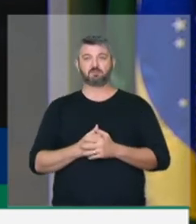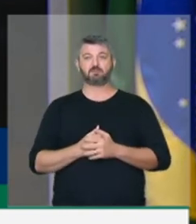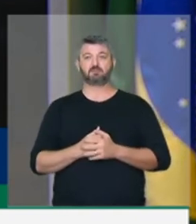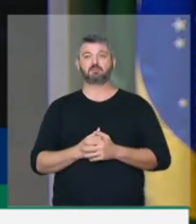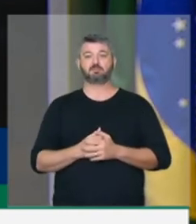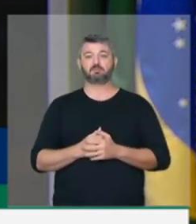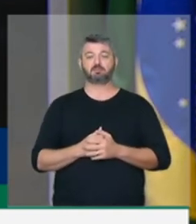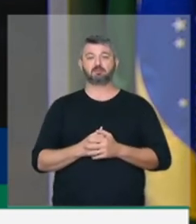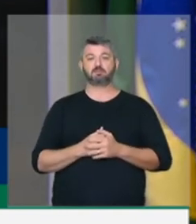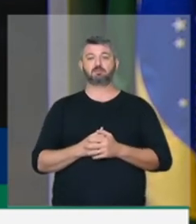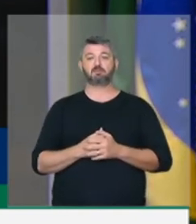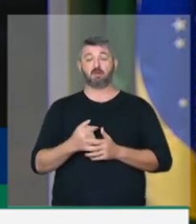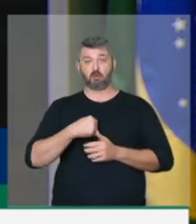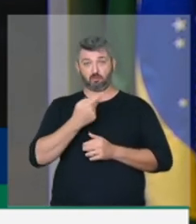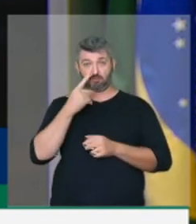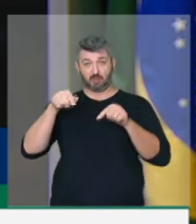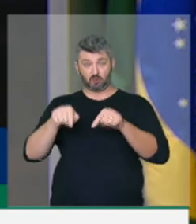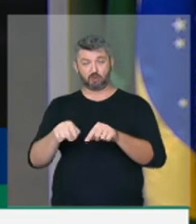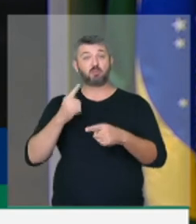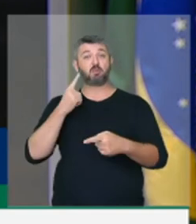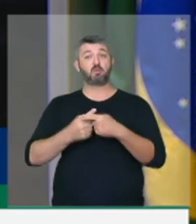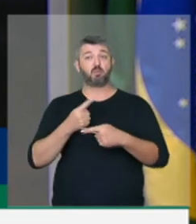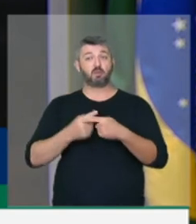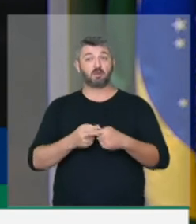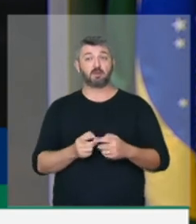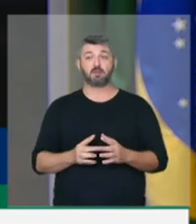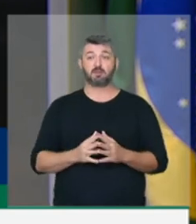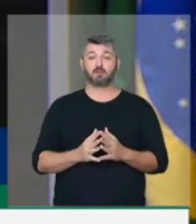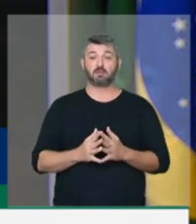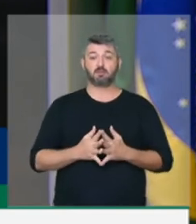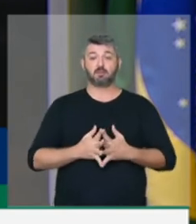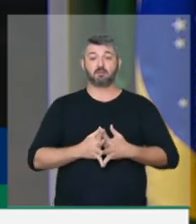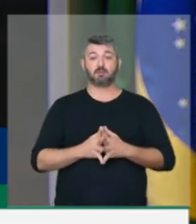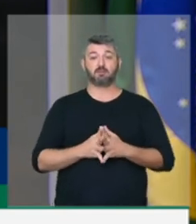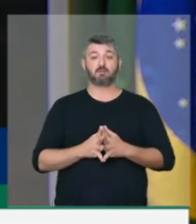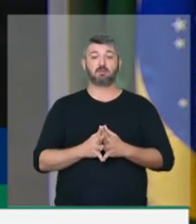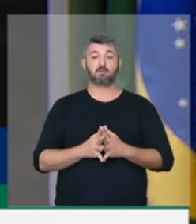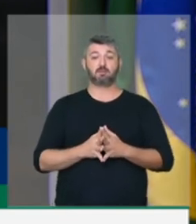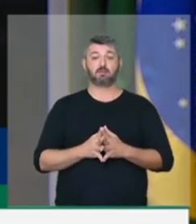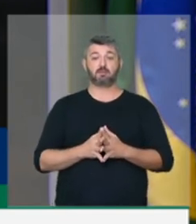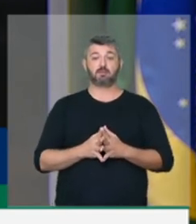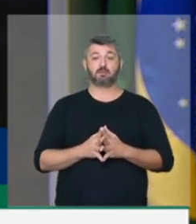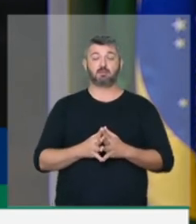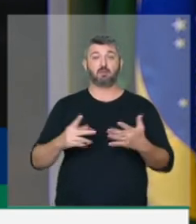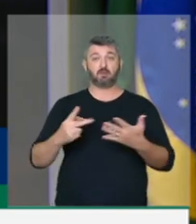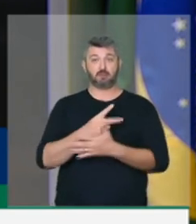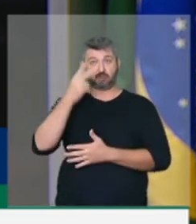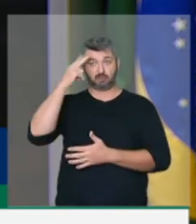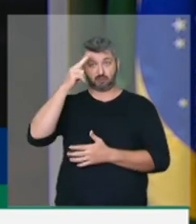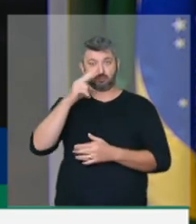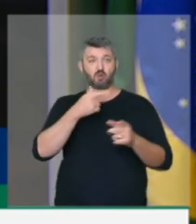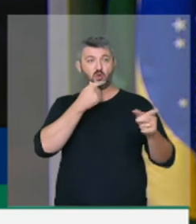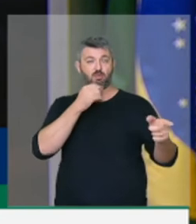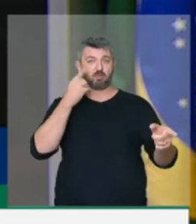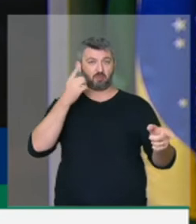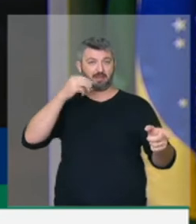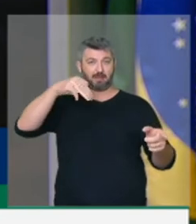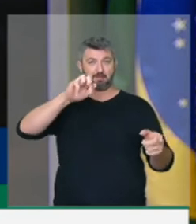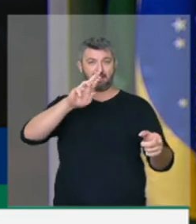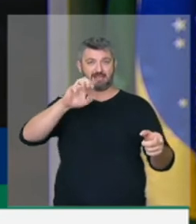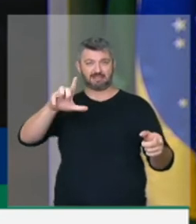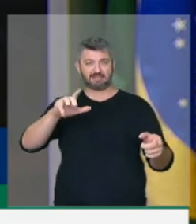cito esse fato nesse momento para dizer que o precedente histórico que o deputado Marcel Van Hatten, na